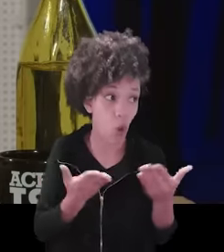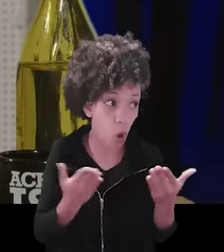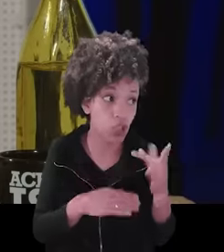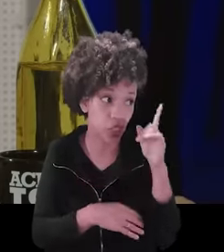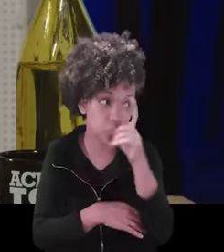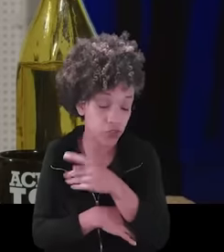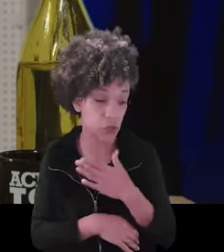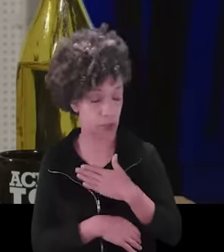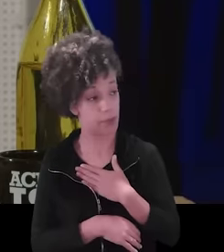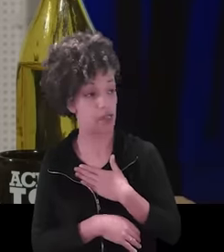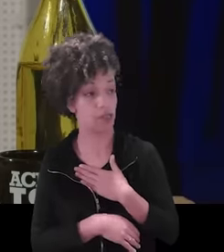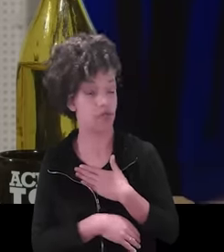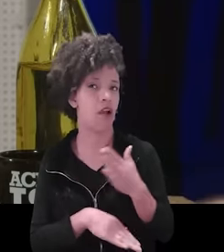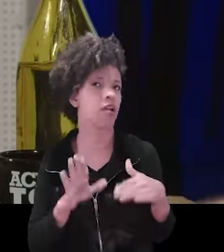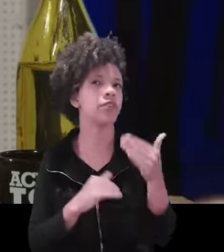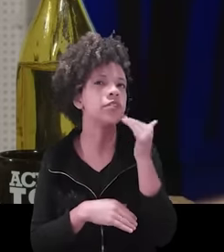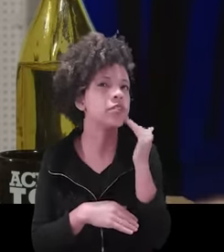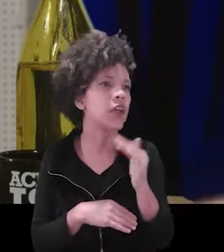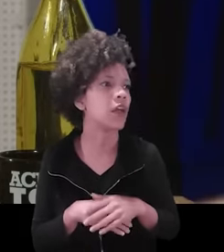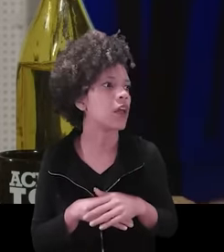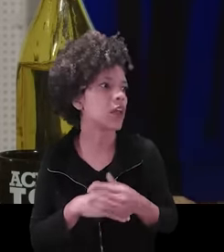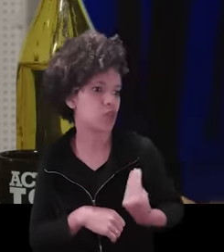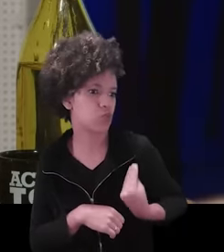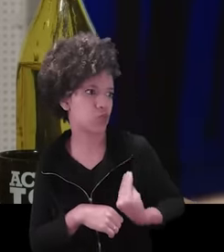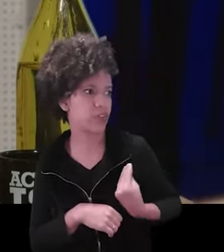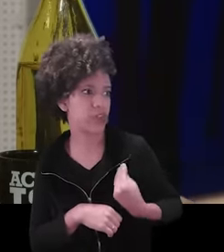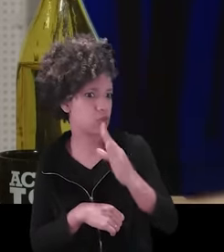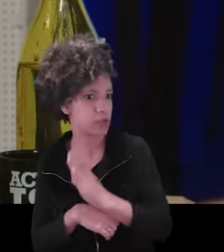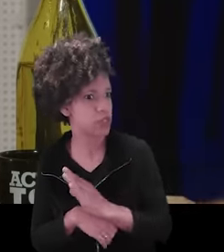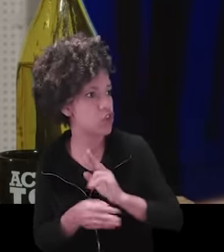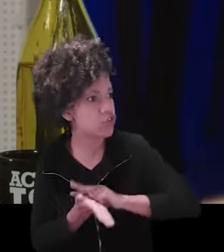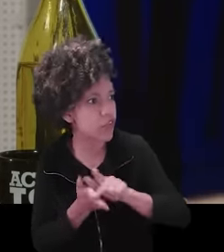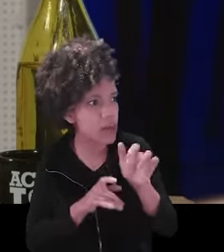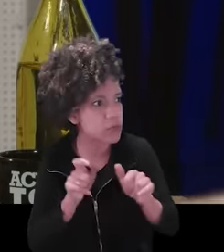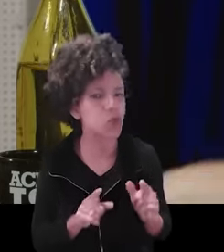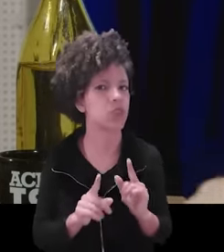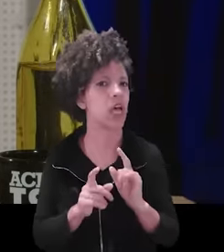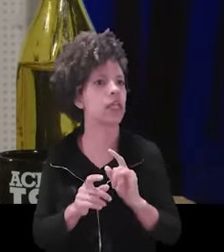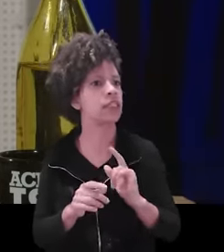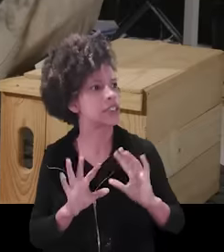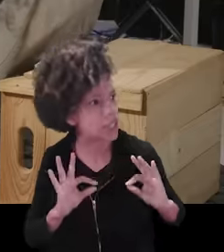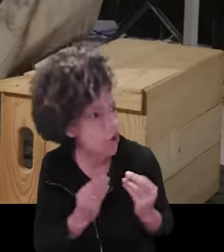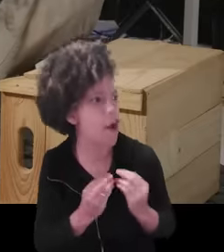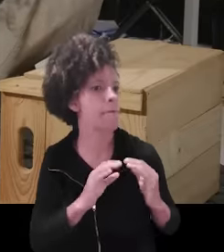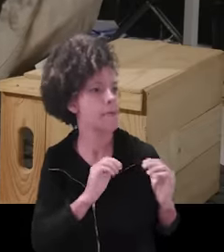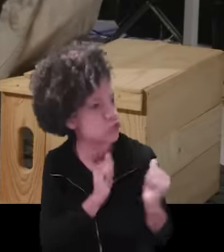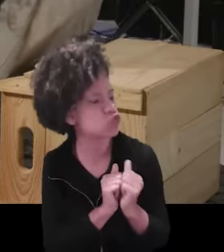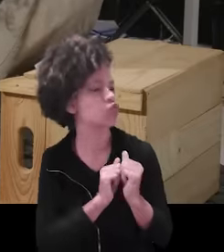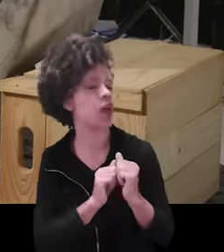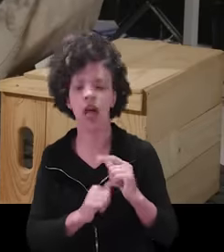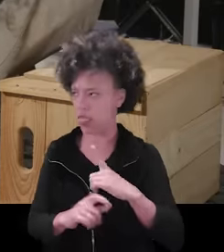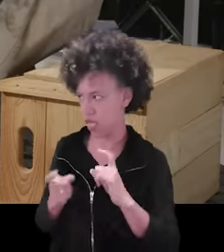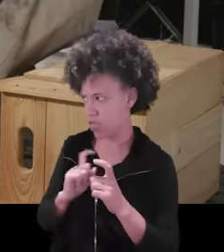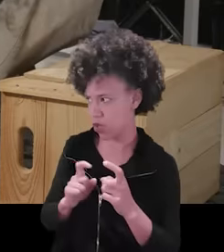evento hoje é difícil para mim às vezes entender que eu não estou no Brasil de tanto brasileira que reúne que tá junto exemplo a